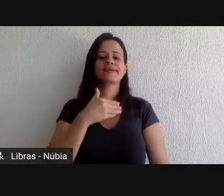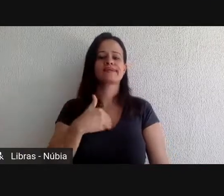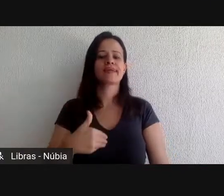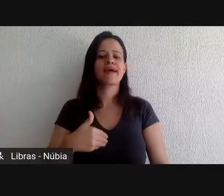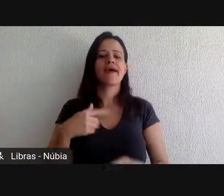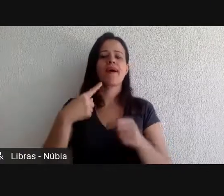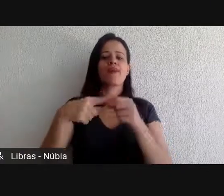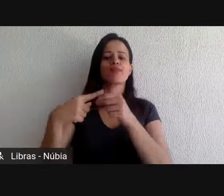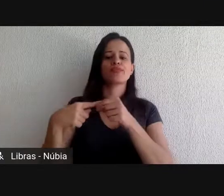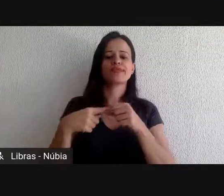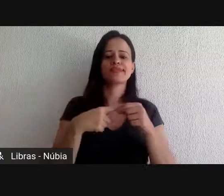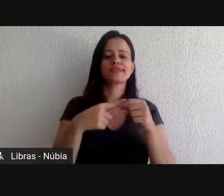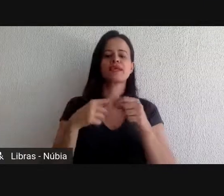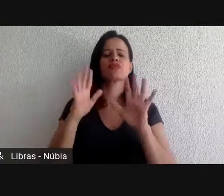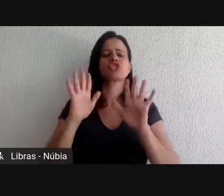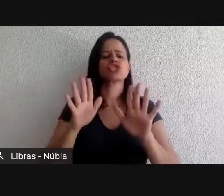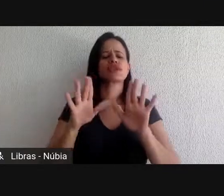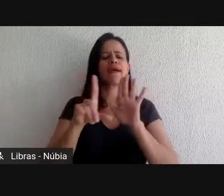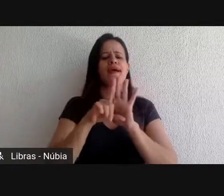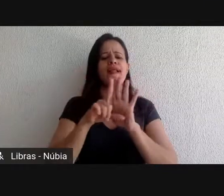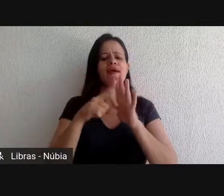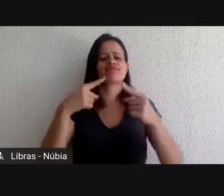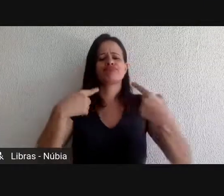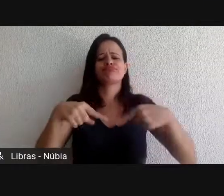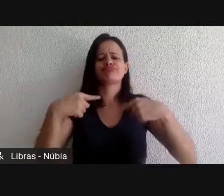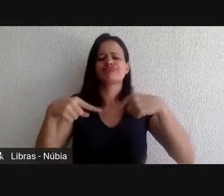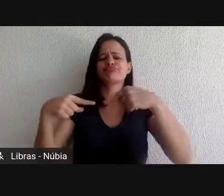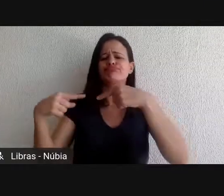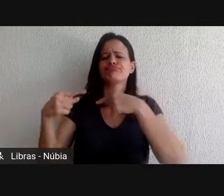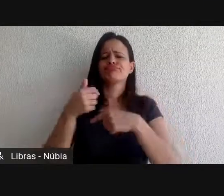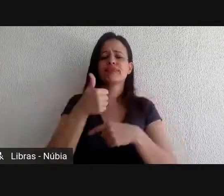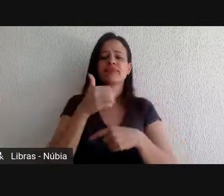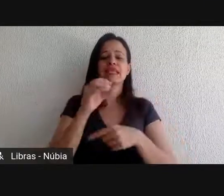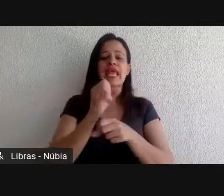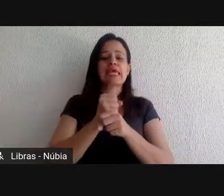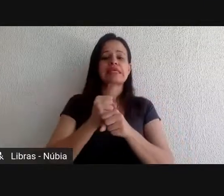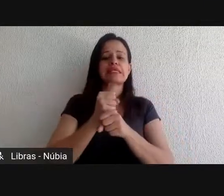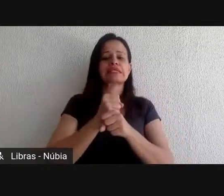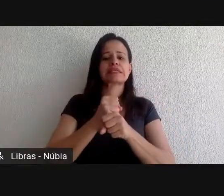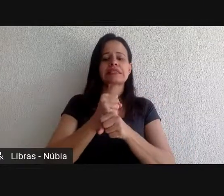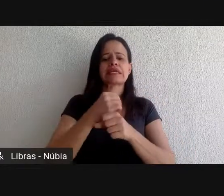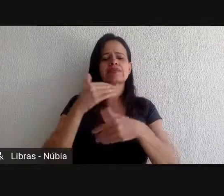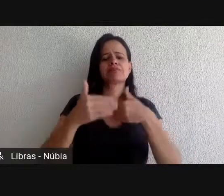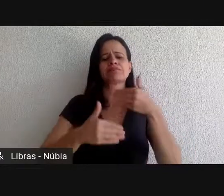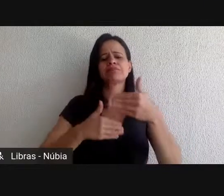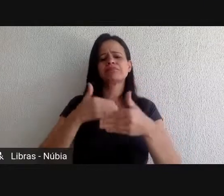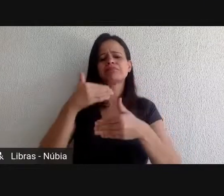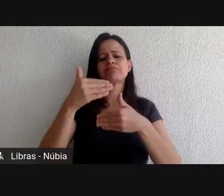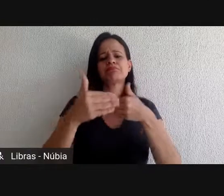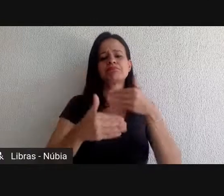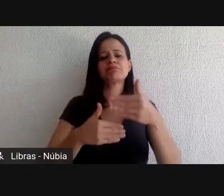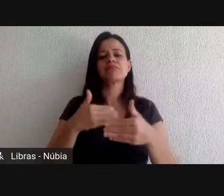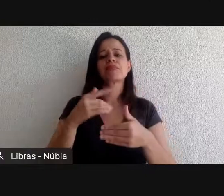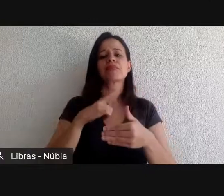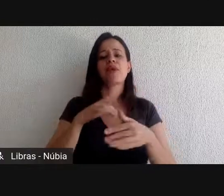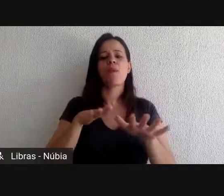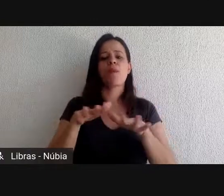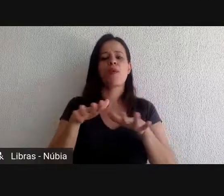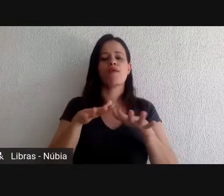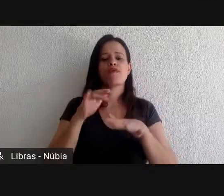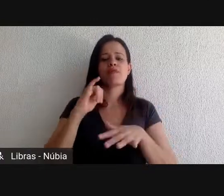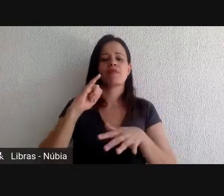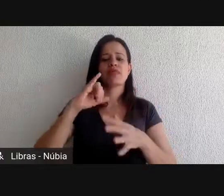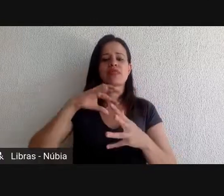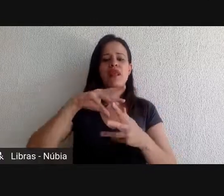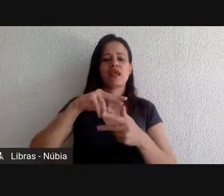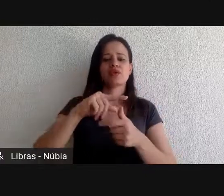gestacionada e debatida por cerca de 10 anos, já à luz desse movimento internacional, e